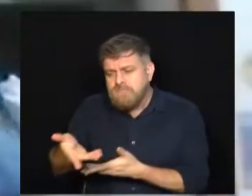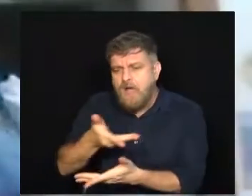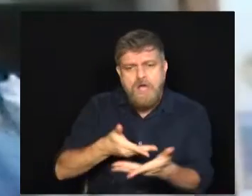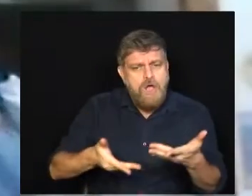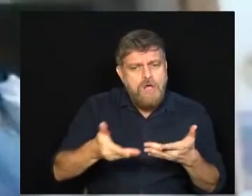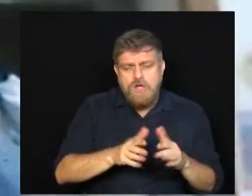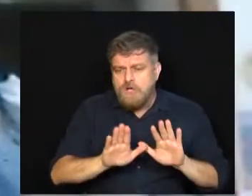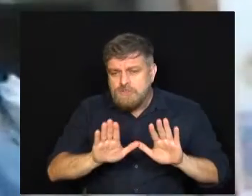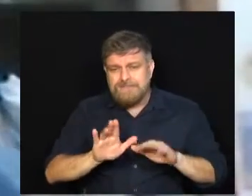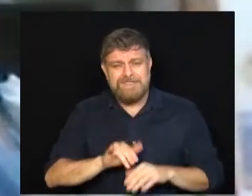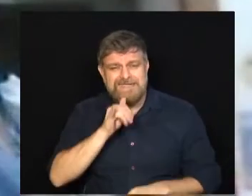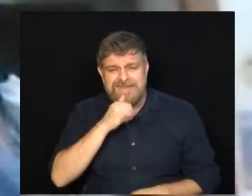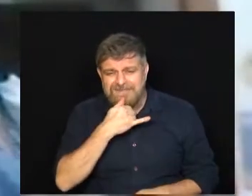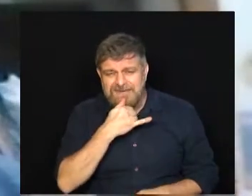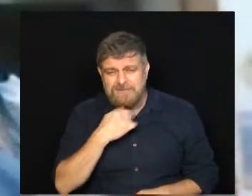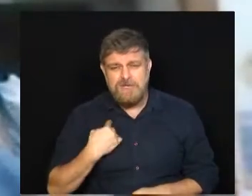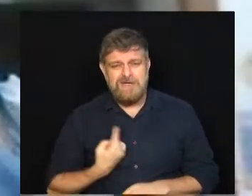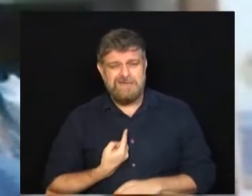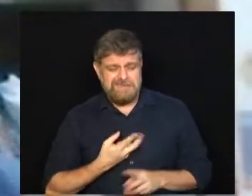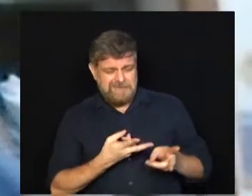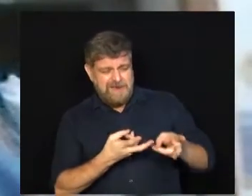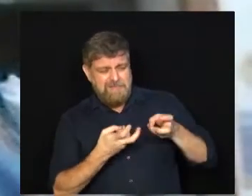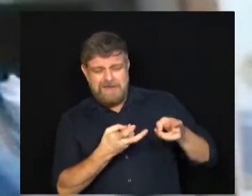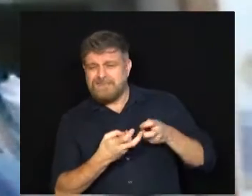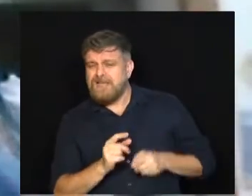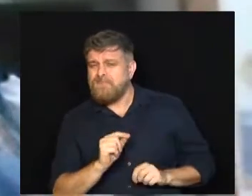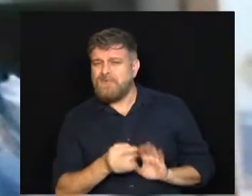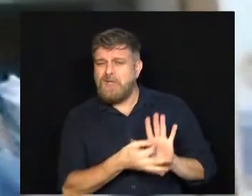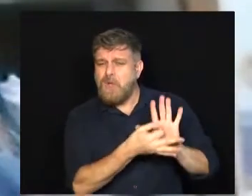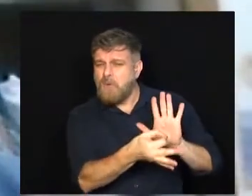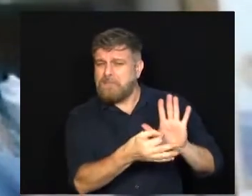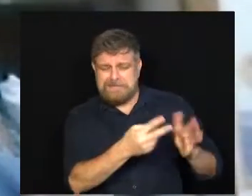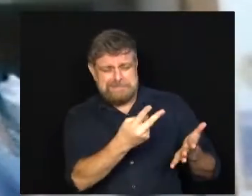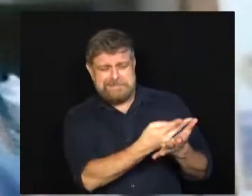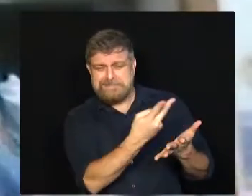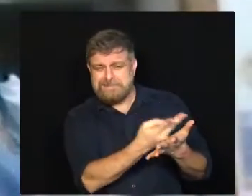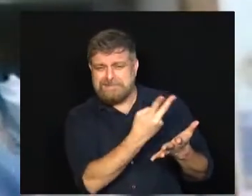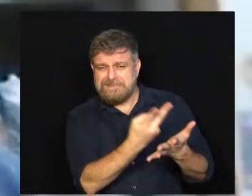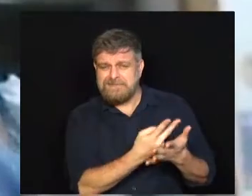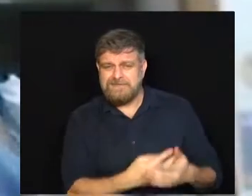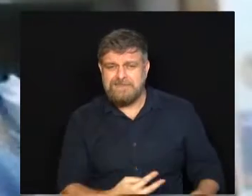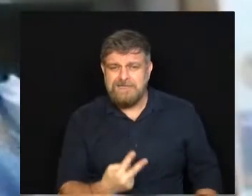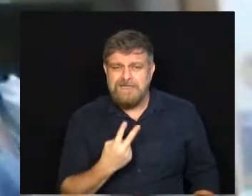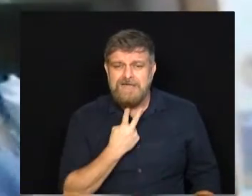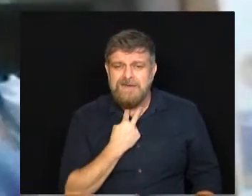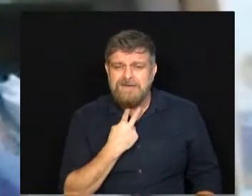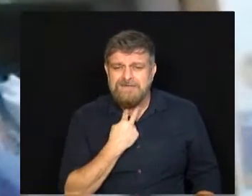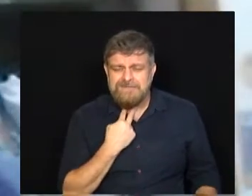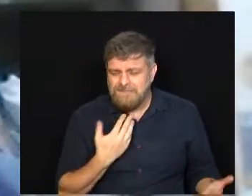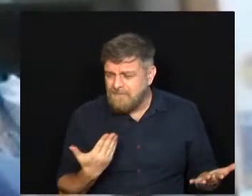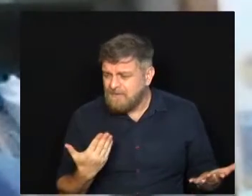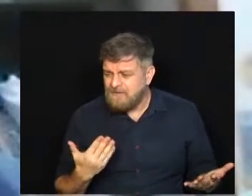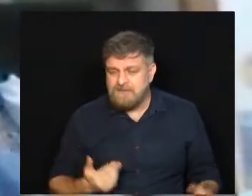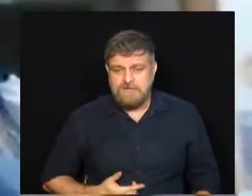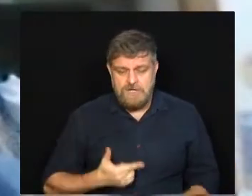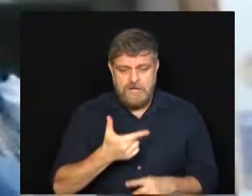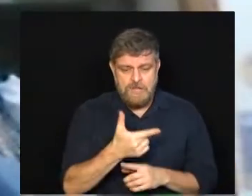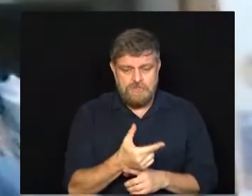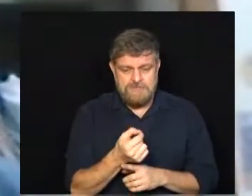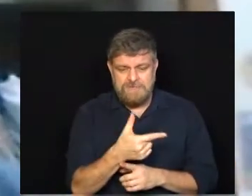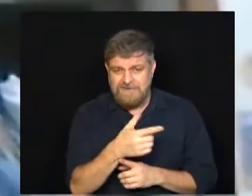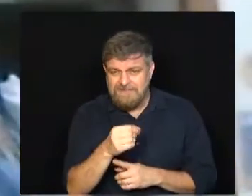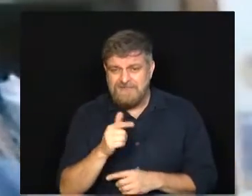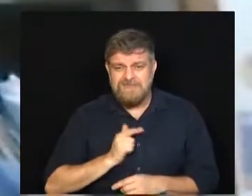É que, infelizmente, nós vimos, porque isso é impressionante, voltou em 2018 e 2020, em alguns